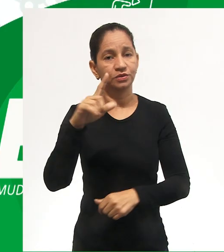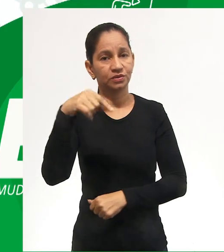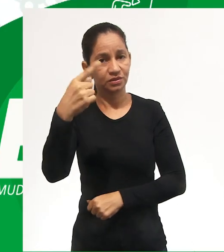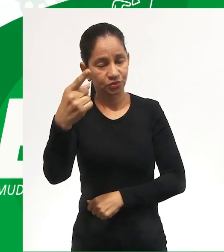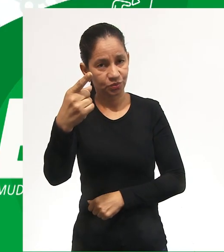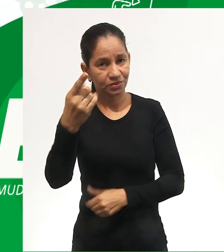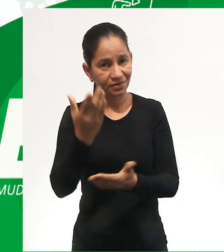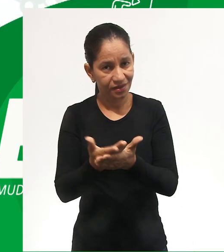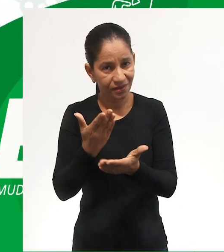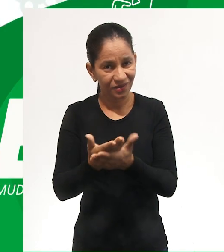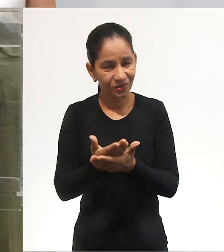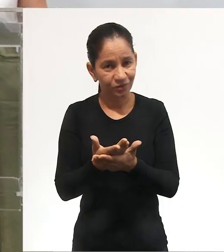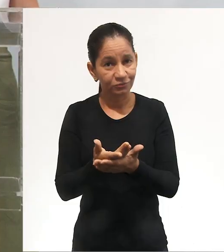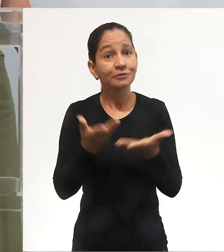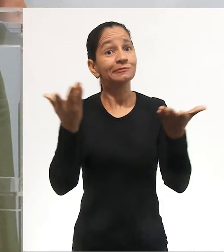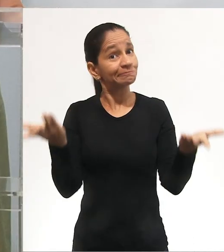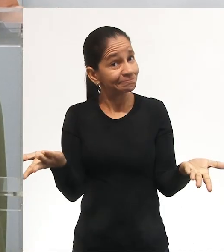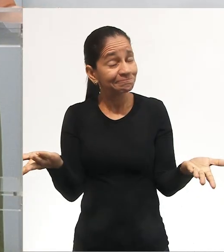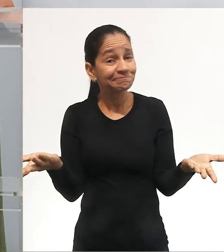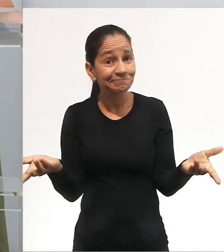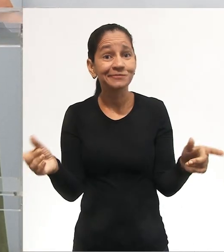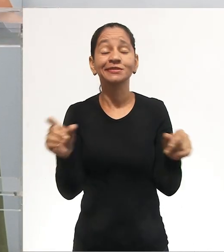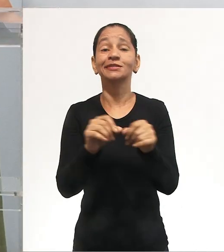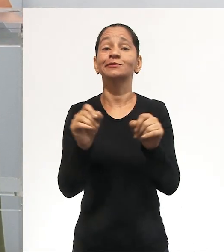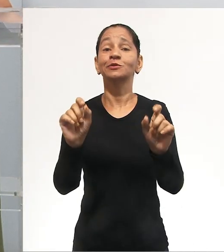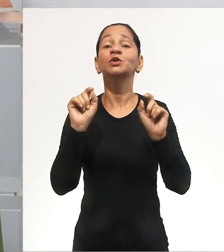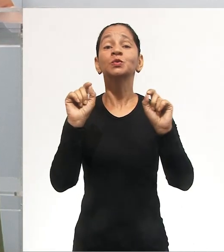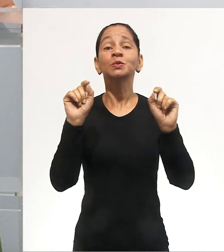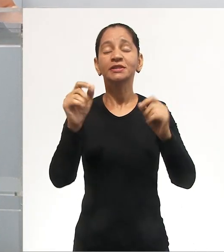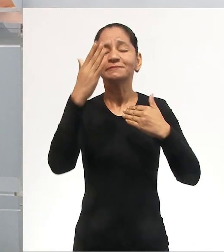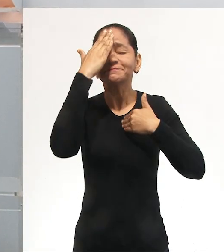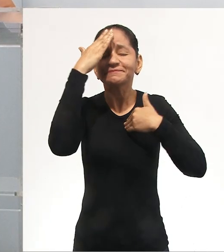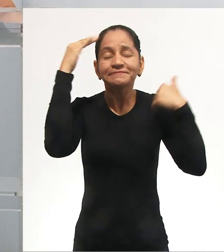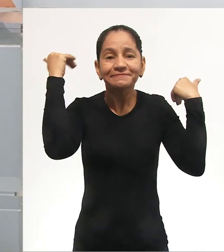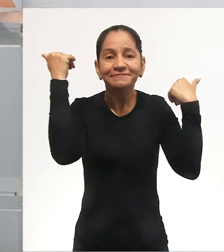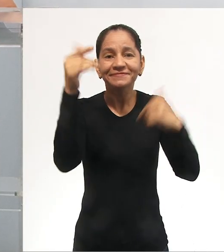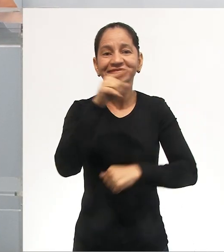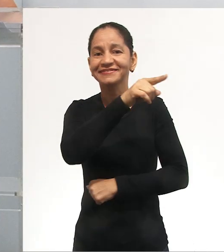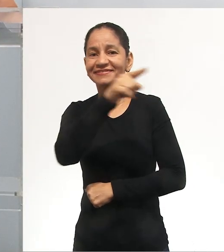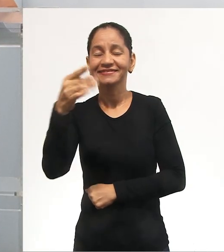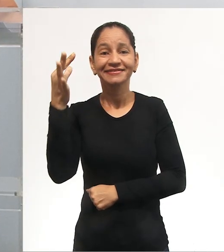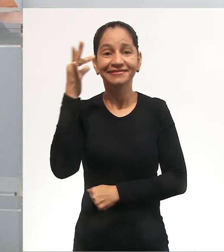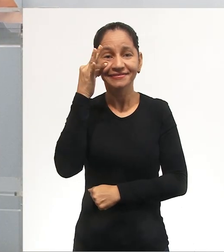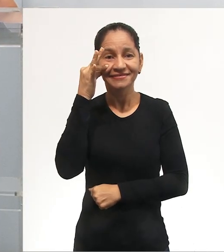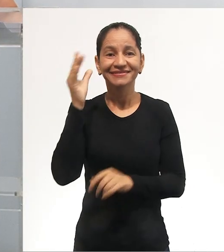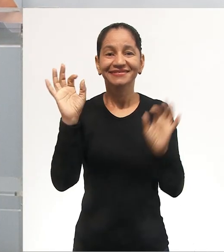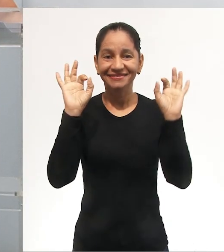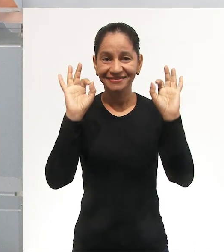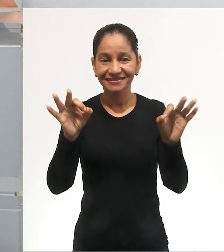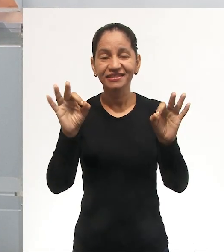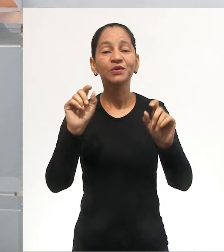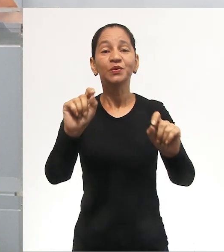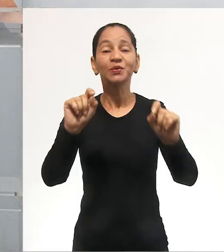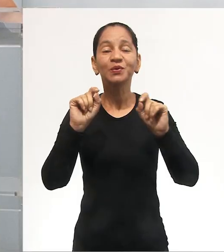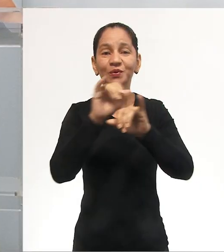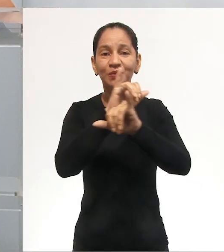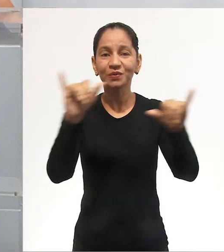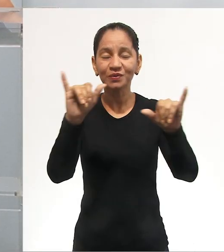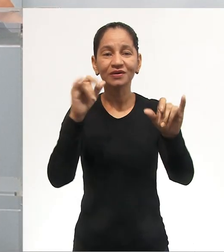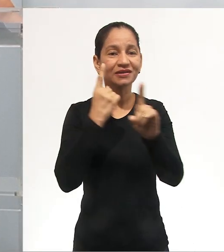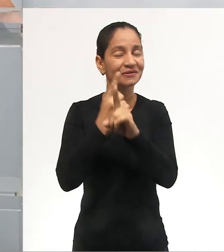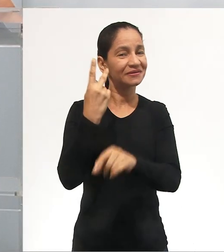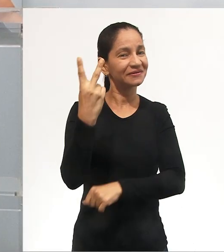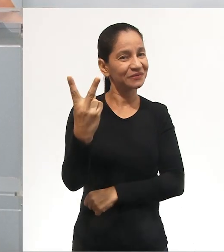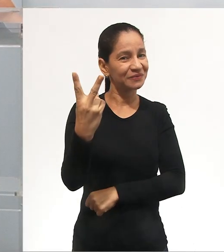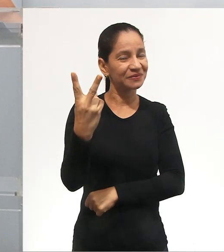nas nossas próximas aulas. Então, gente, eu queria agradecer a presença de vocês e dizer que nós nos